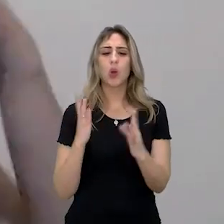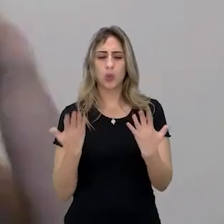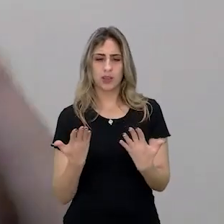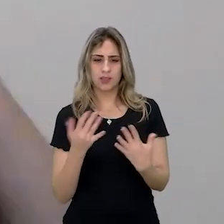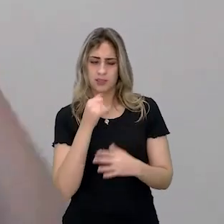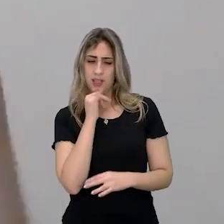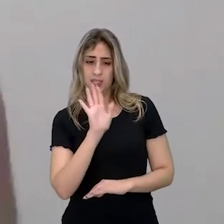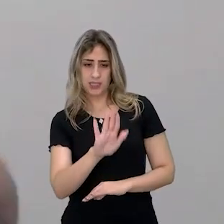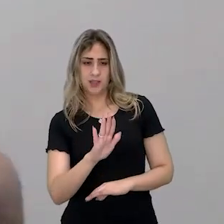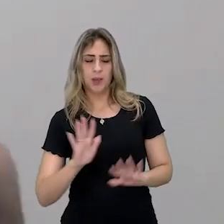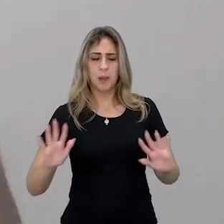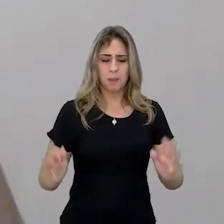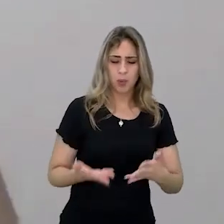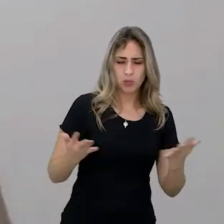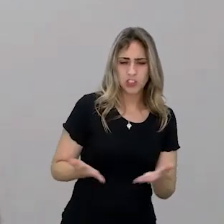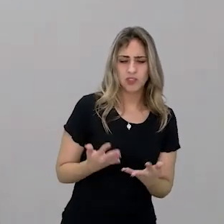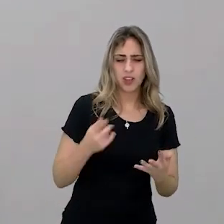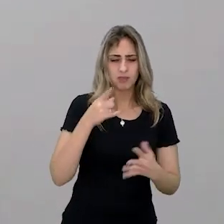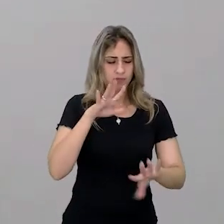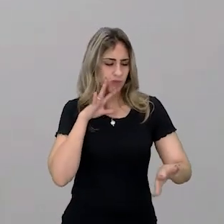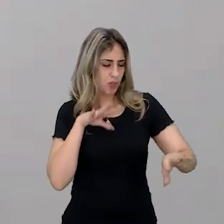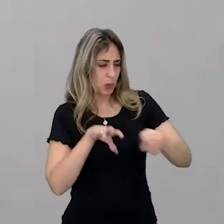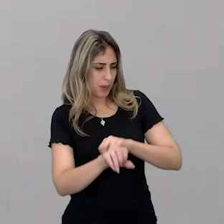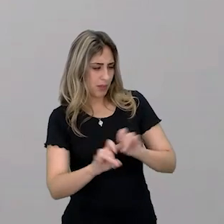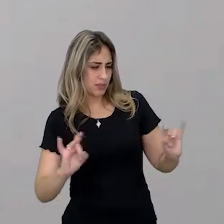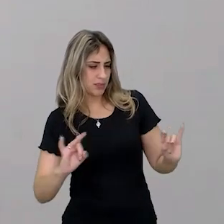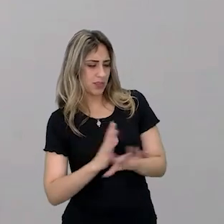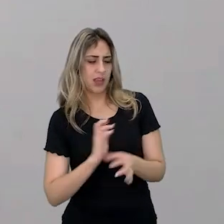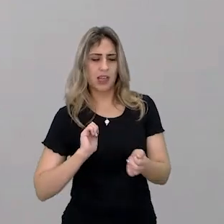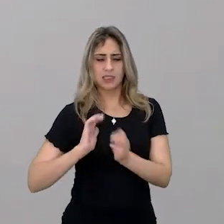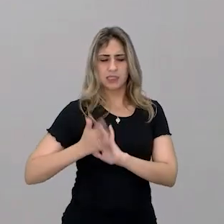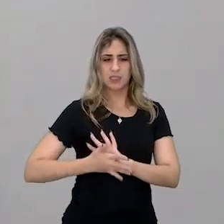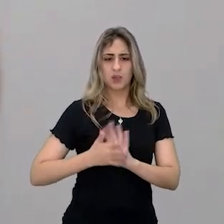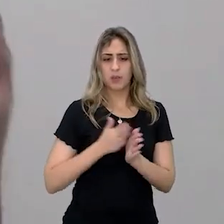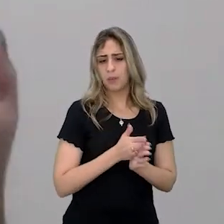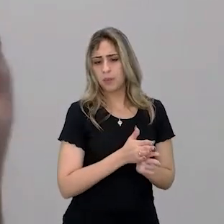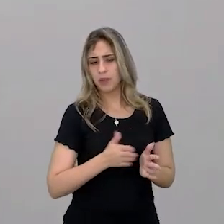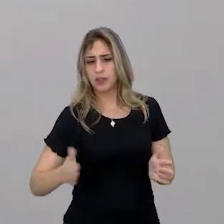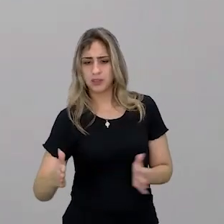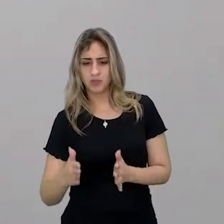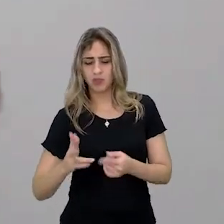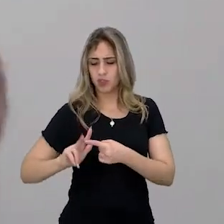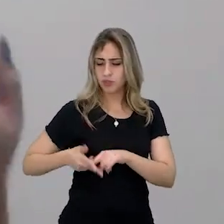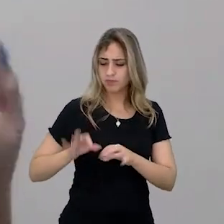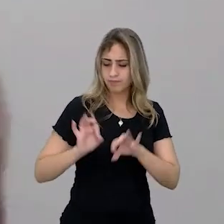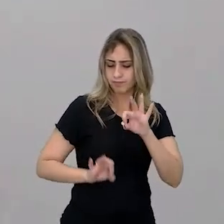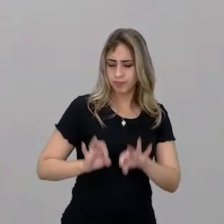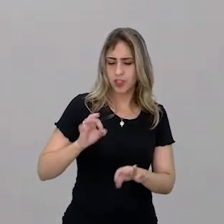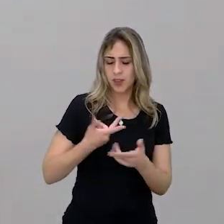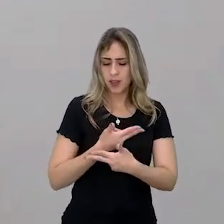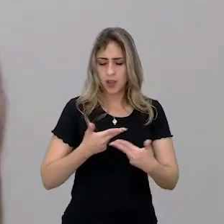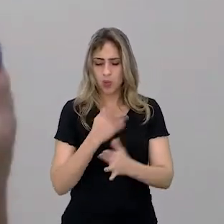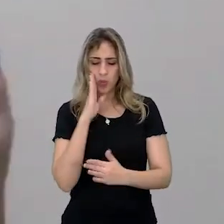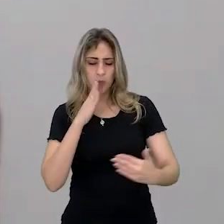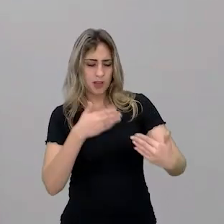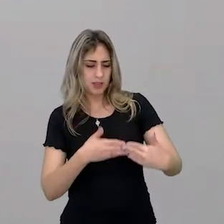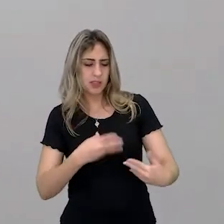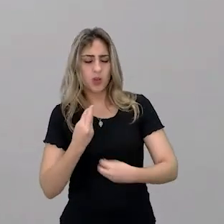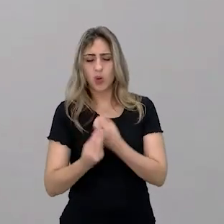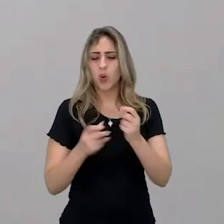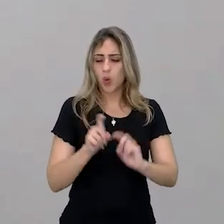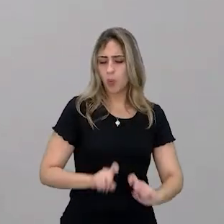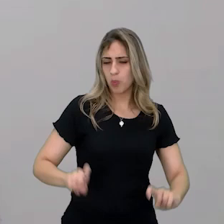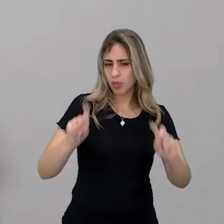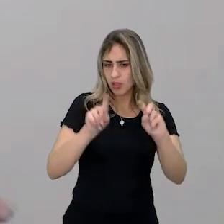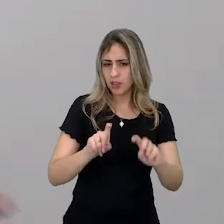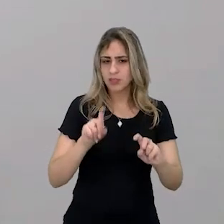né? Motivar aquela ação a partir de mecanização, de automação, de